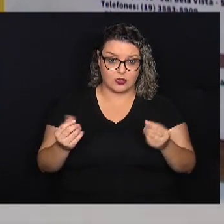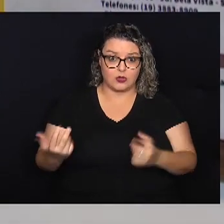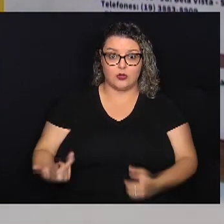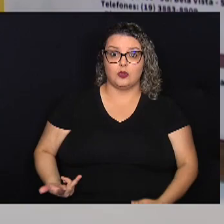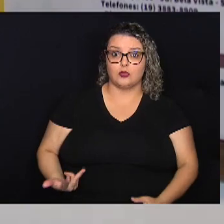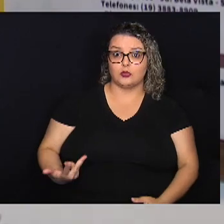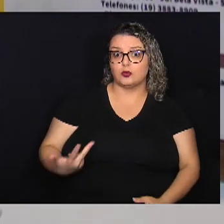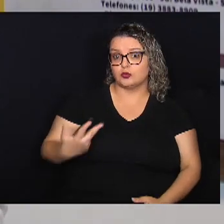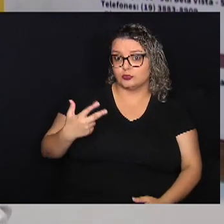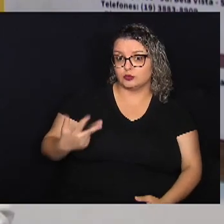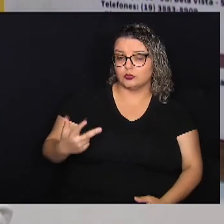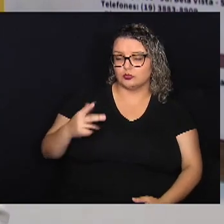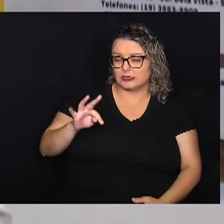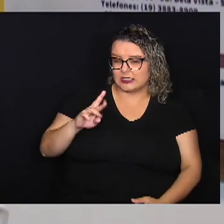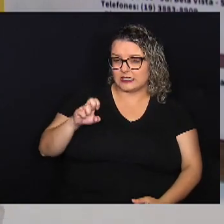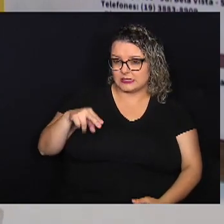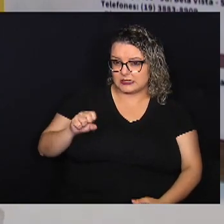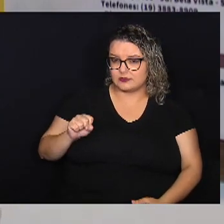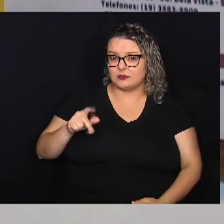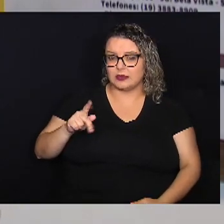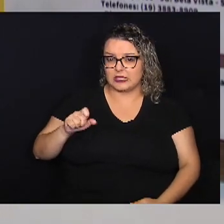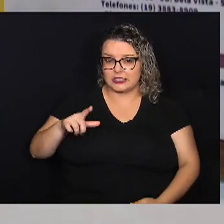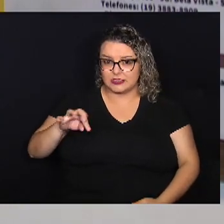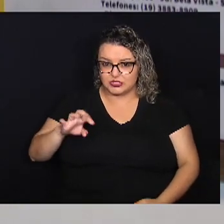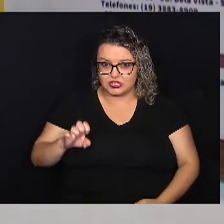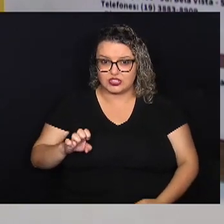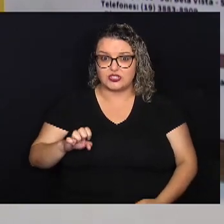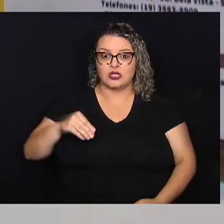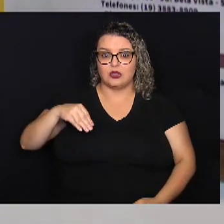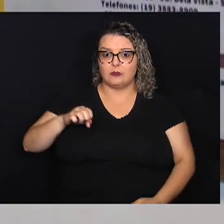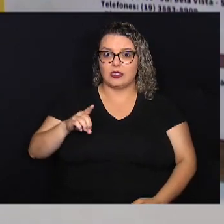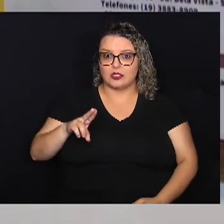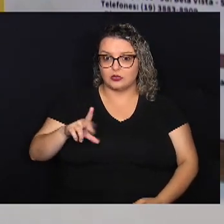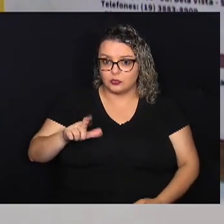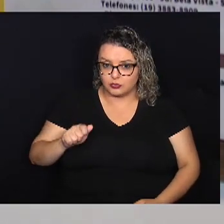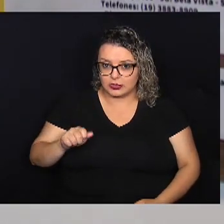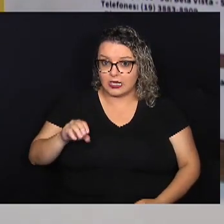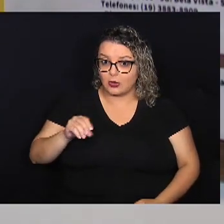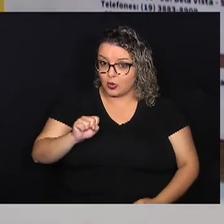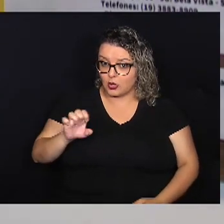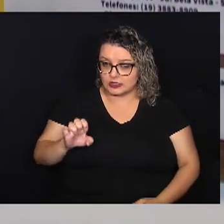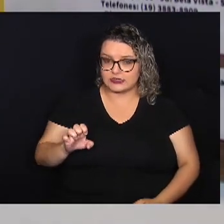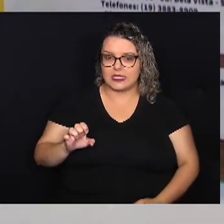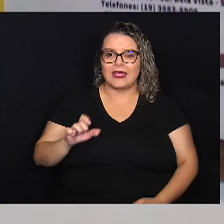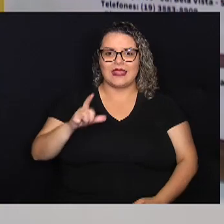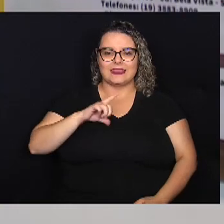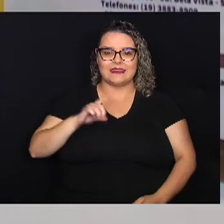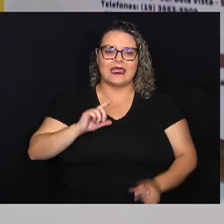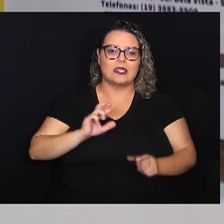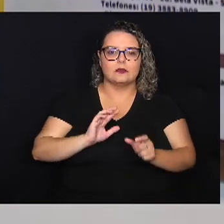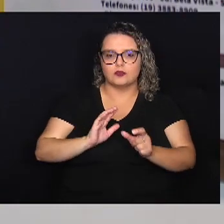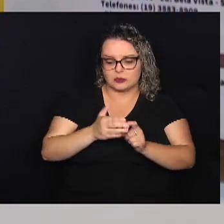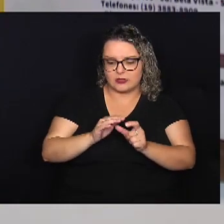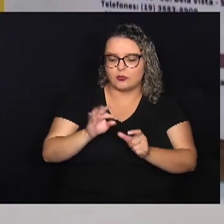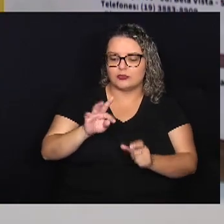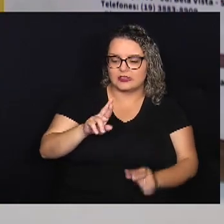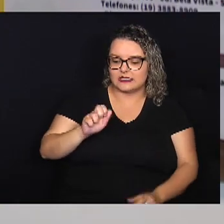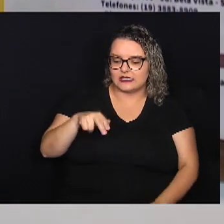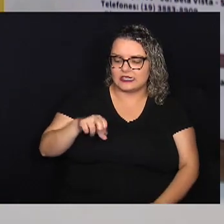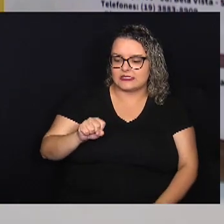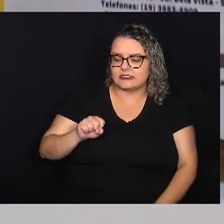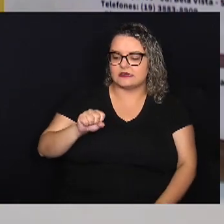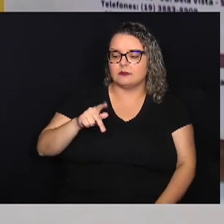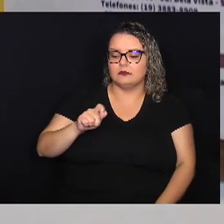óssea. Esse transplante de medula óssea tem o nome transplante, mas não quer dizer que nem o doador nem o paciente vão passar por nenhum